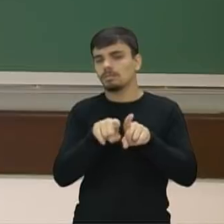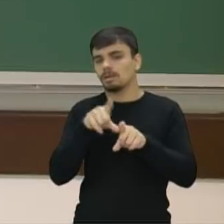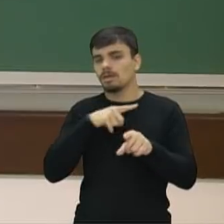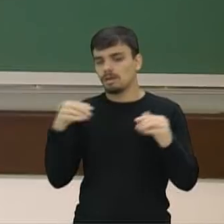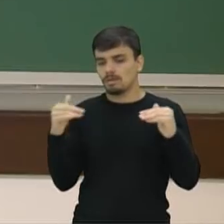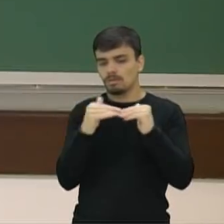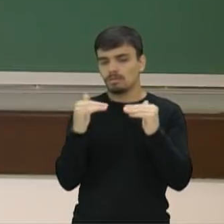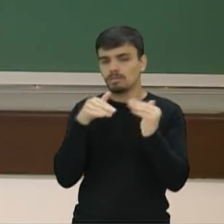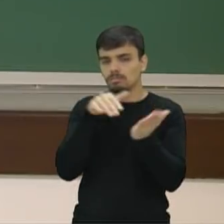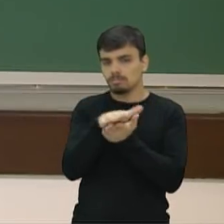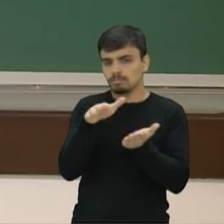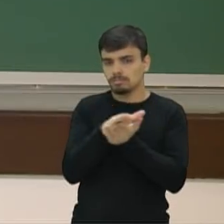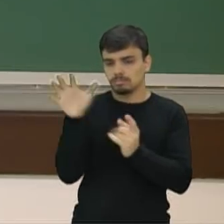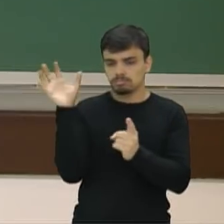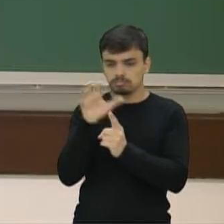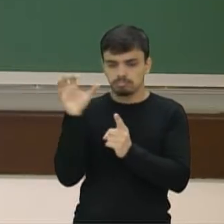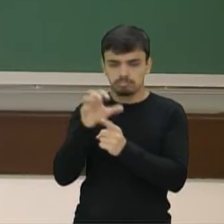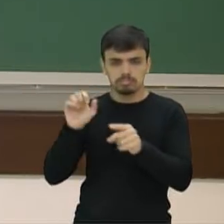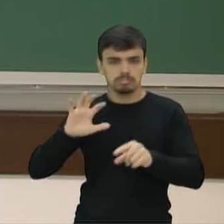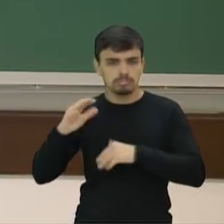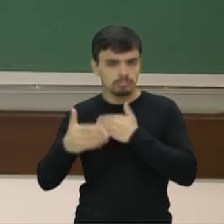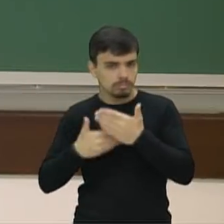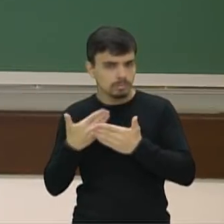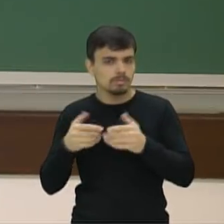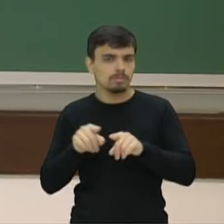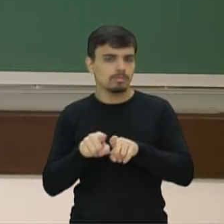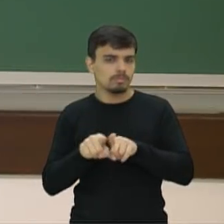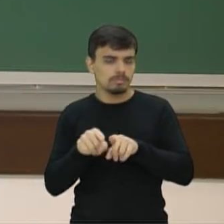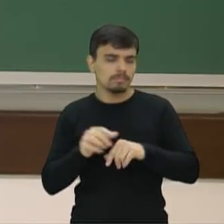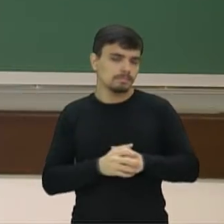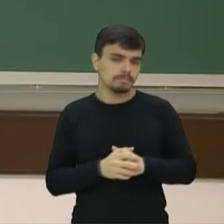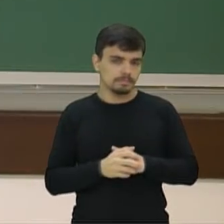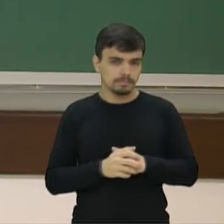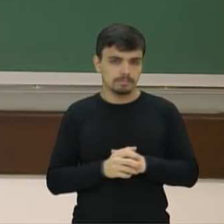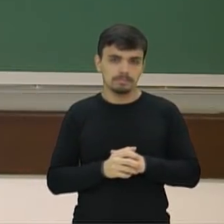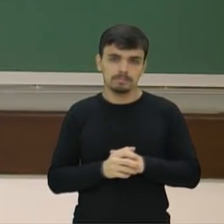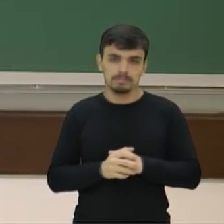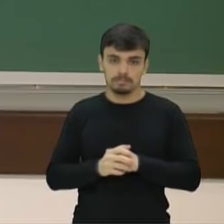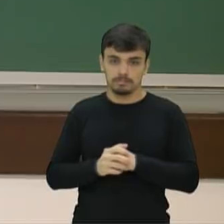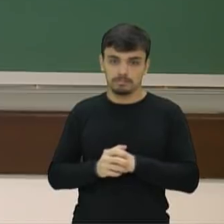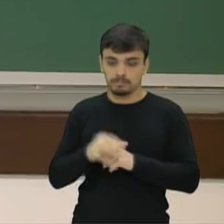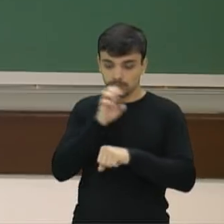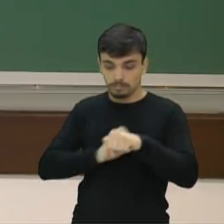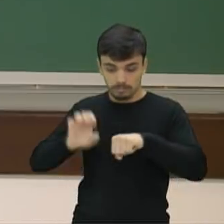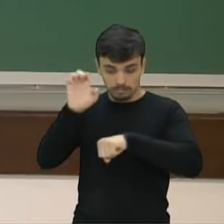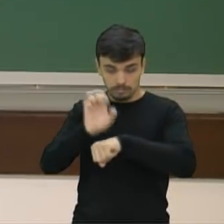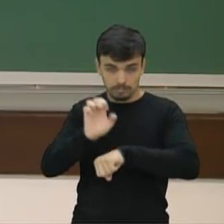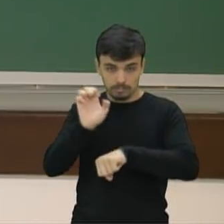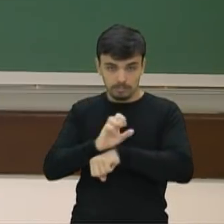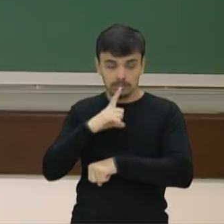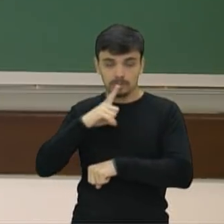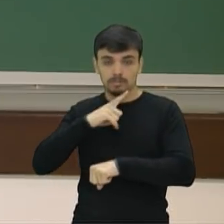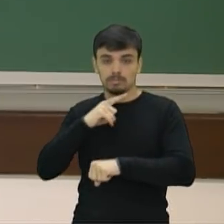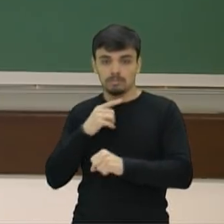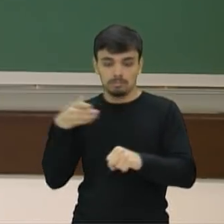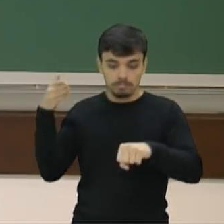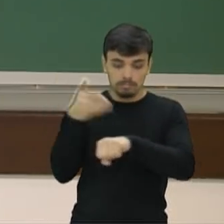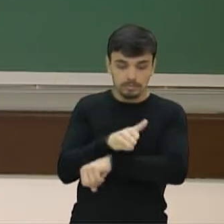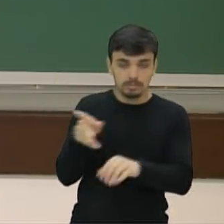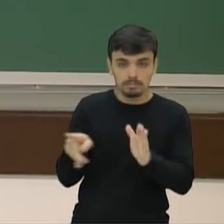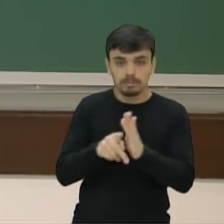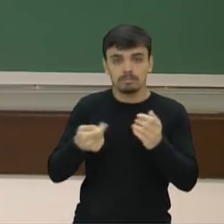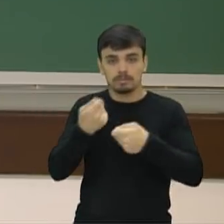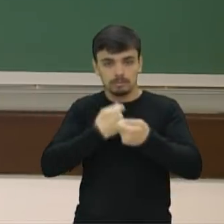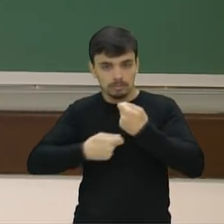o consumo, para impulsionar essa roda do consumo, o Estado acaba interferindo na